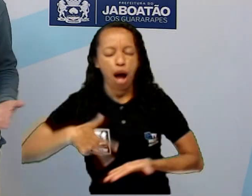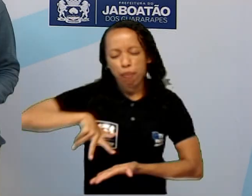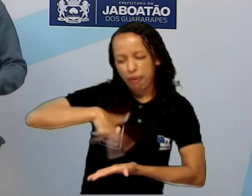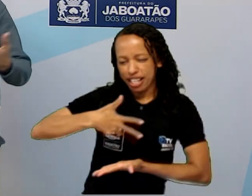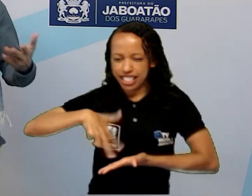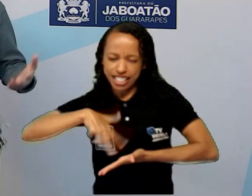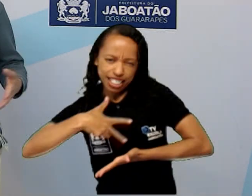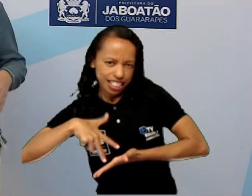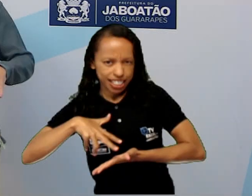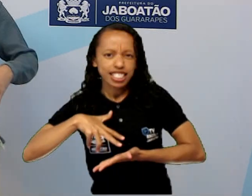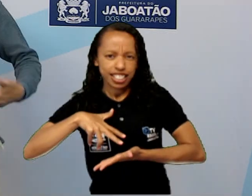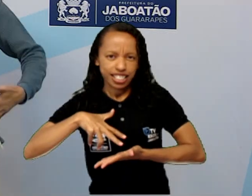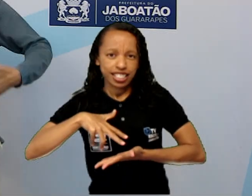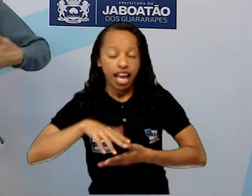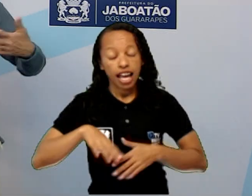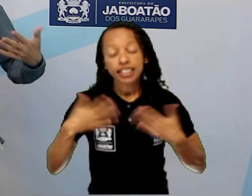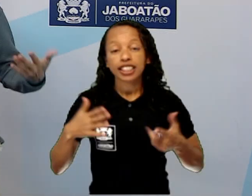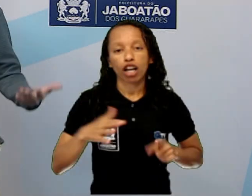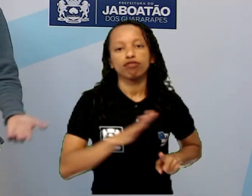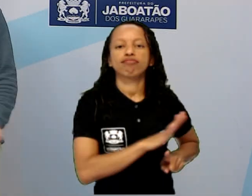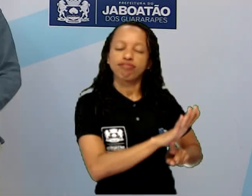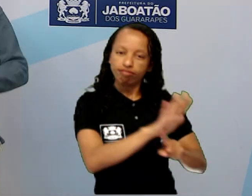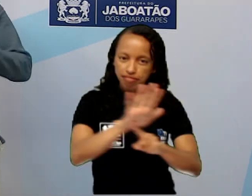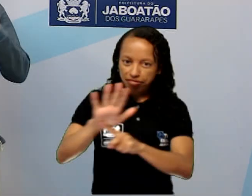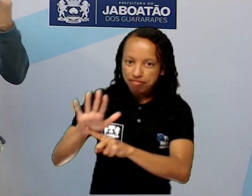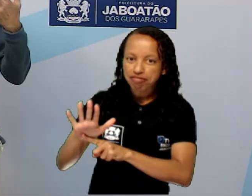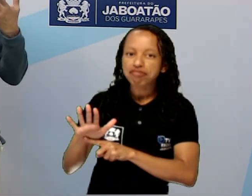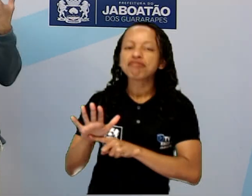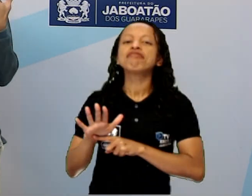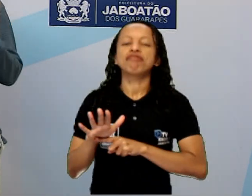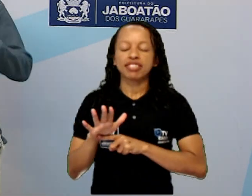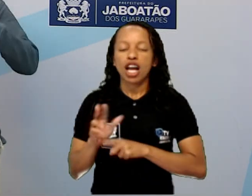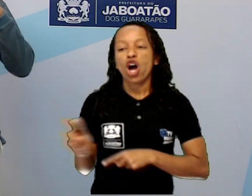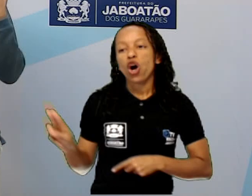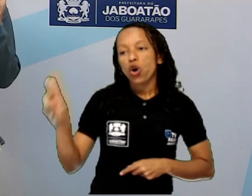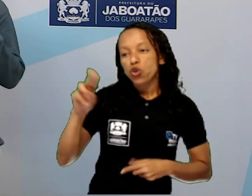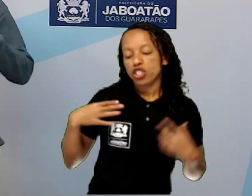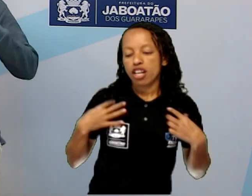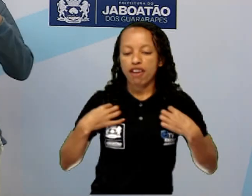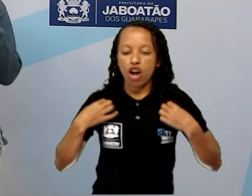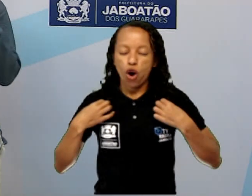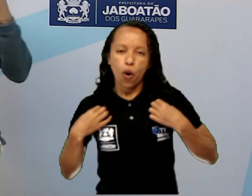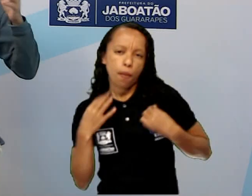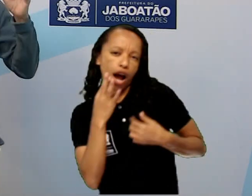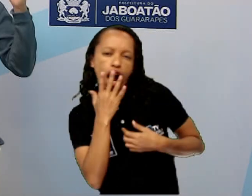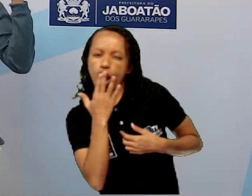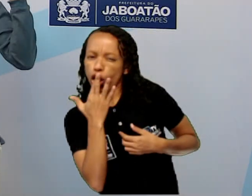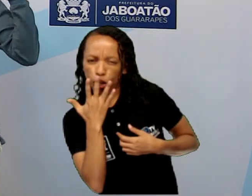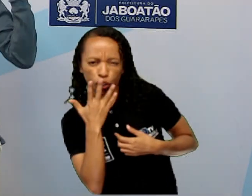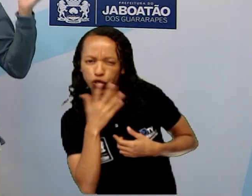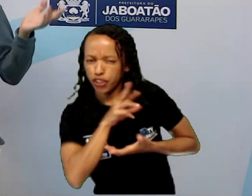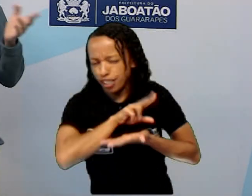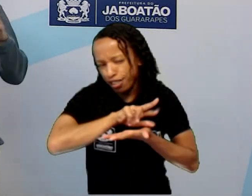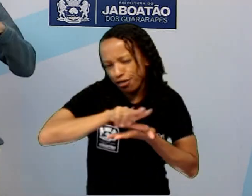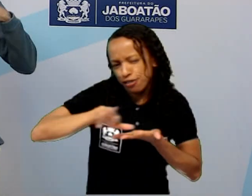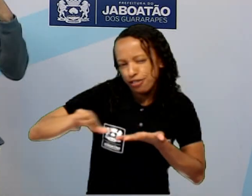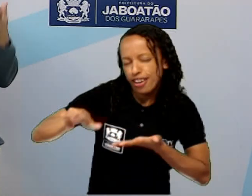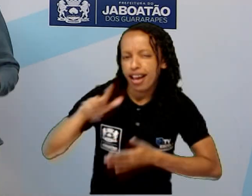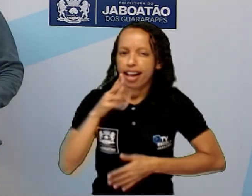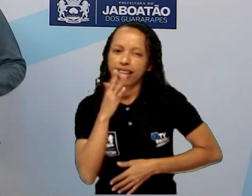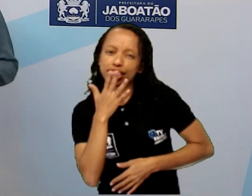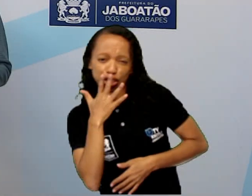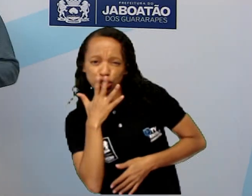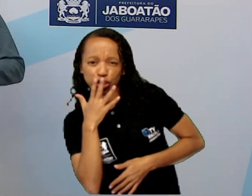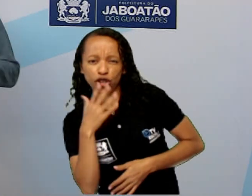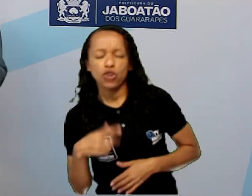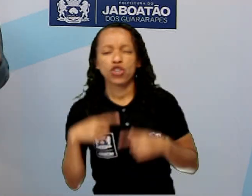rituais, essas apresentações, eles primavam usar roupas coloridas, colares, né? Contas, então arranjos de cabeça,